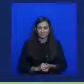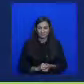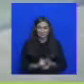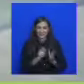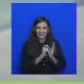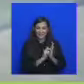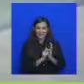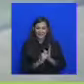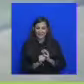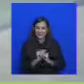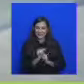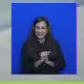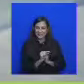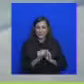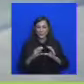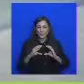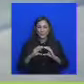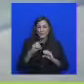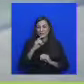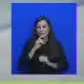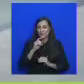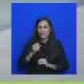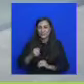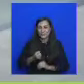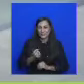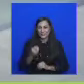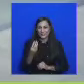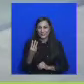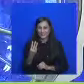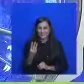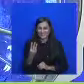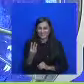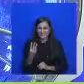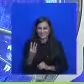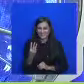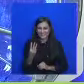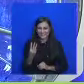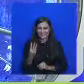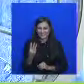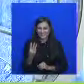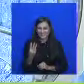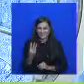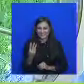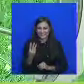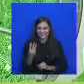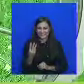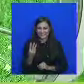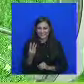E anote aí! Bola verde, número 3.